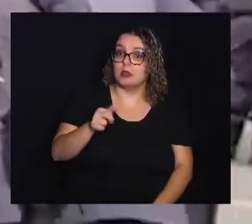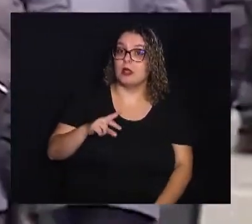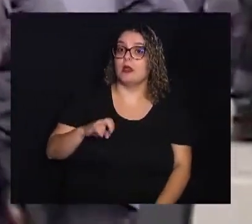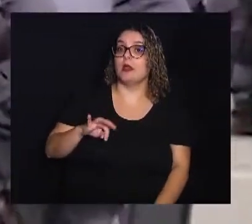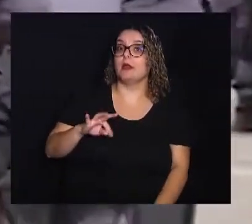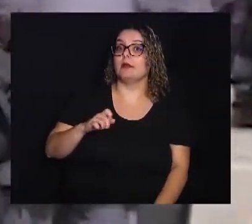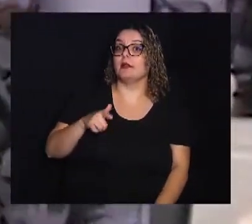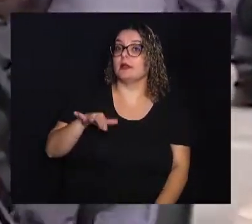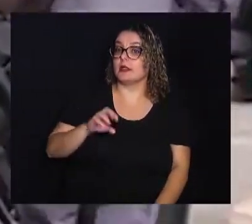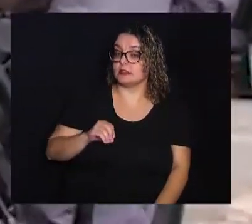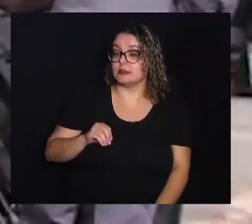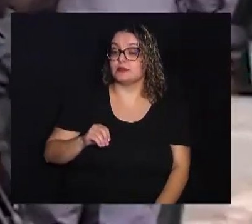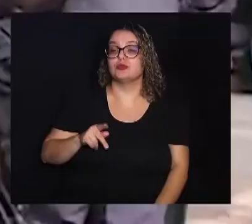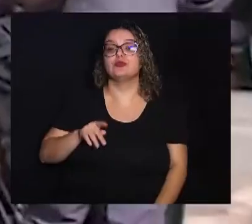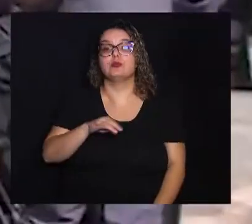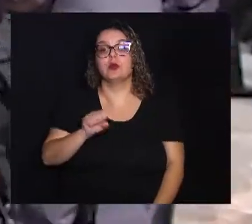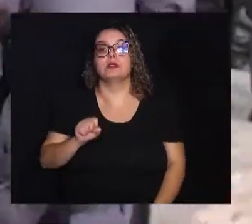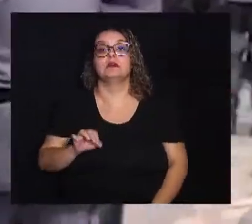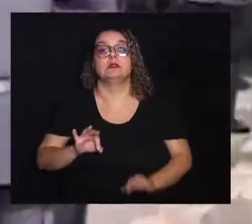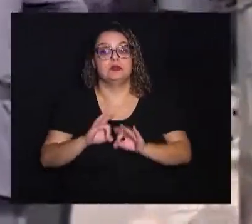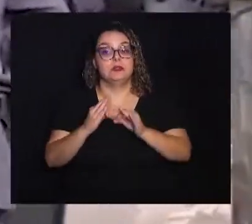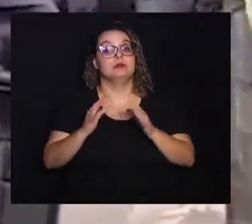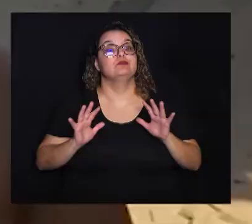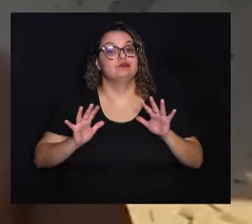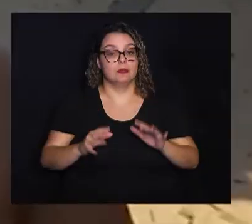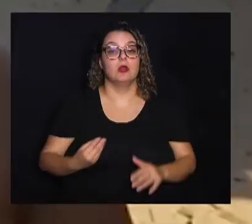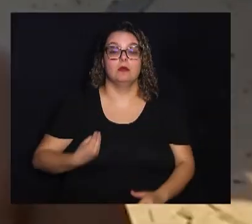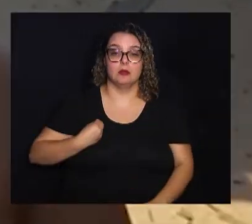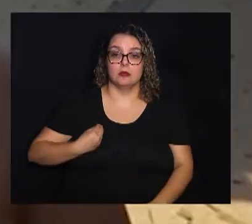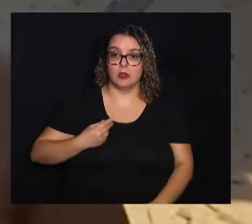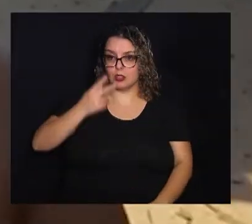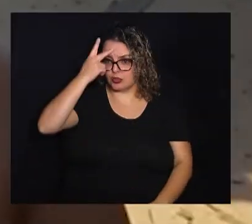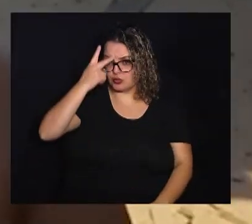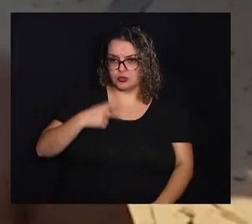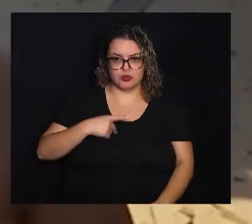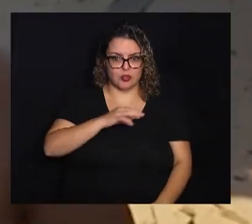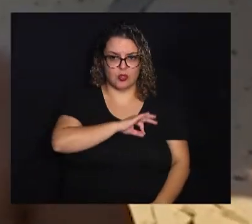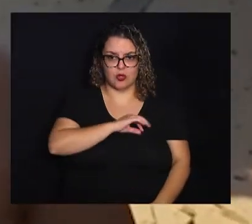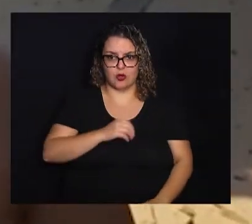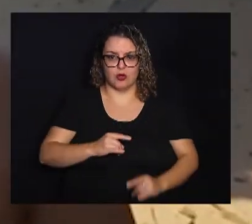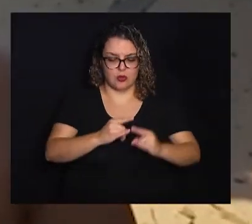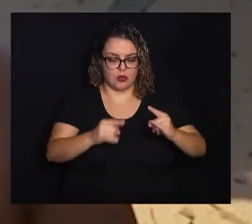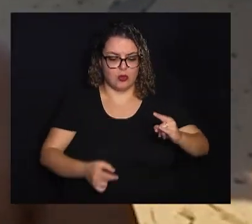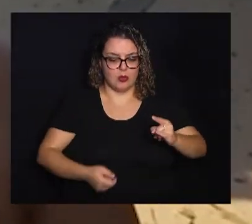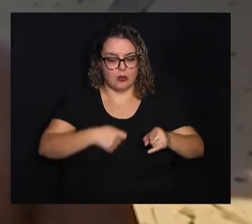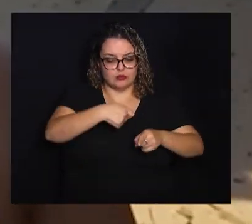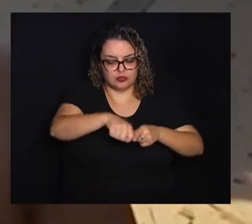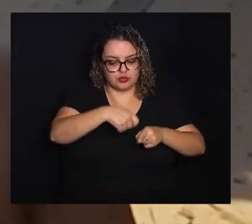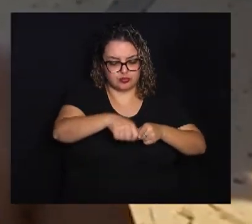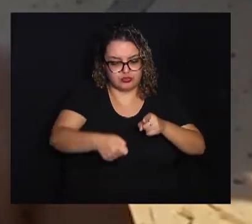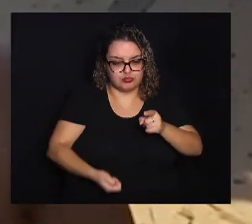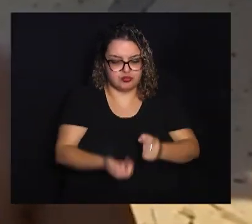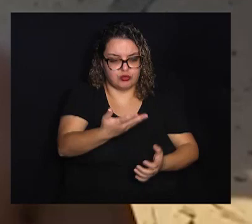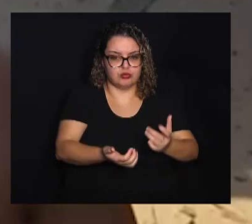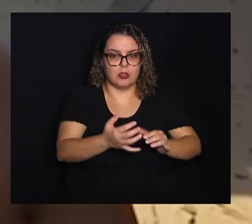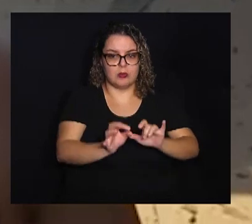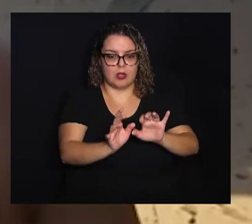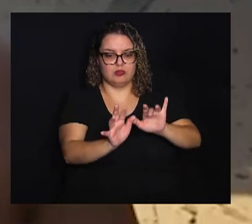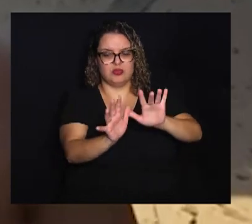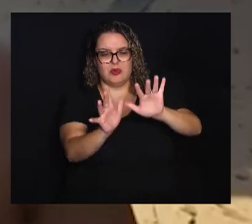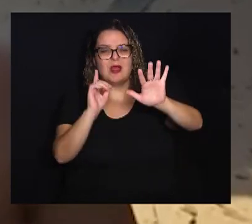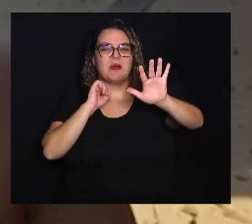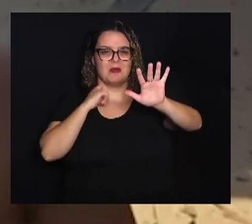de posse que essas famílias viveram. Os próprios policiais colocavam fogo nos barracos, aí a fumaça